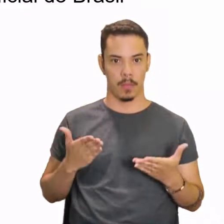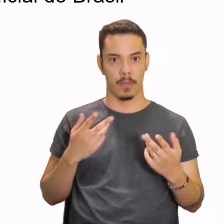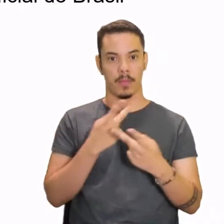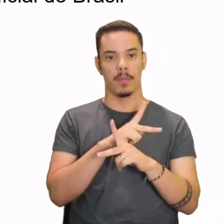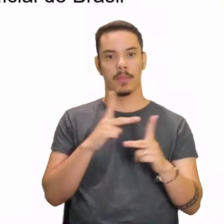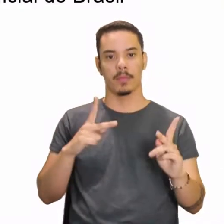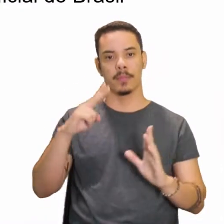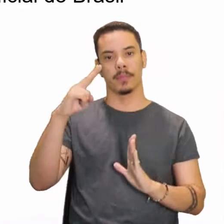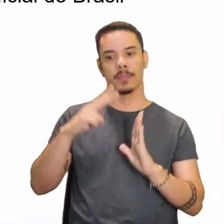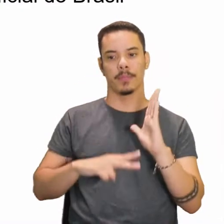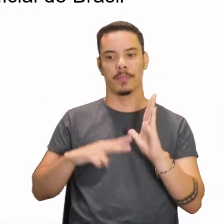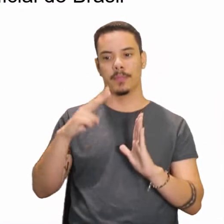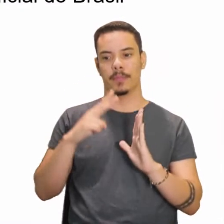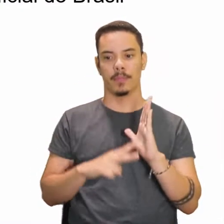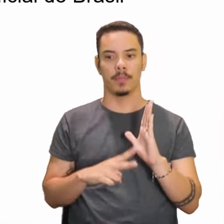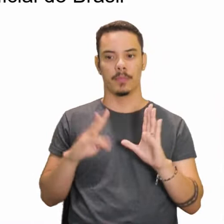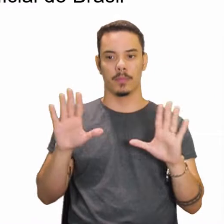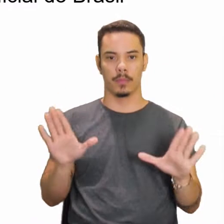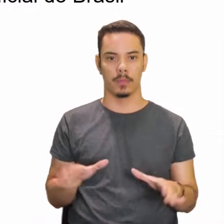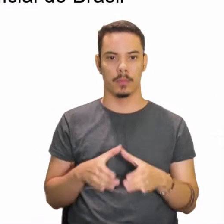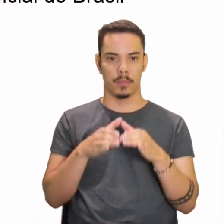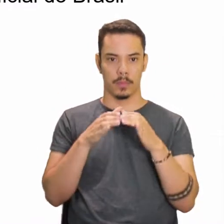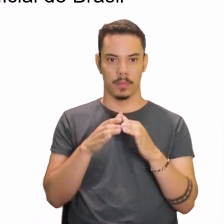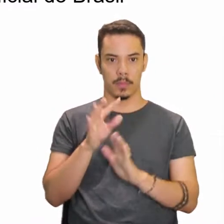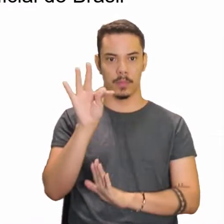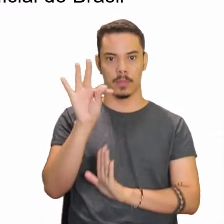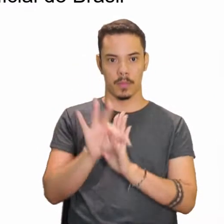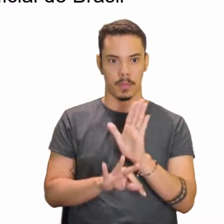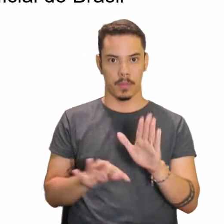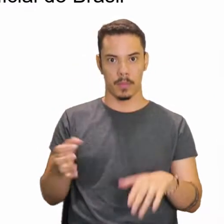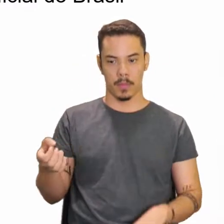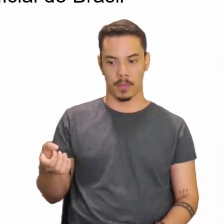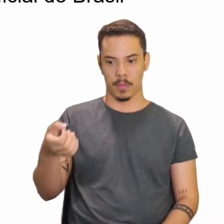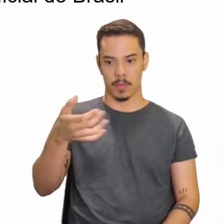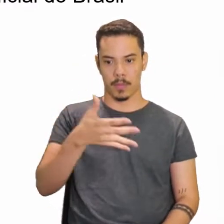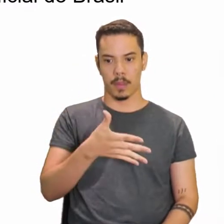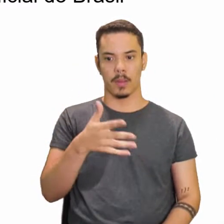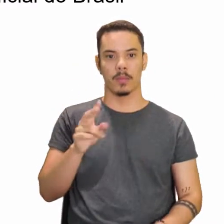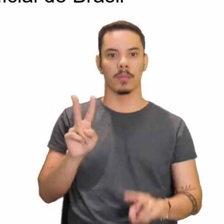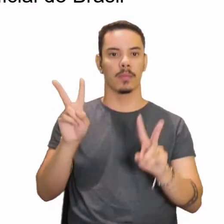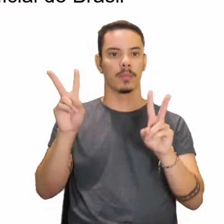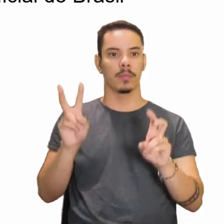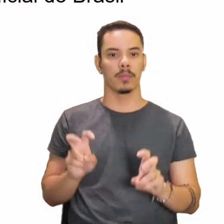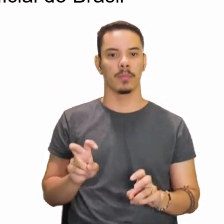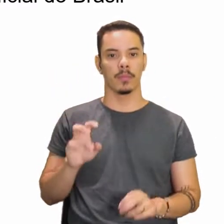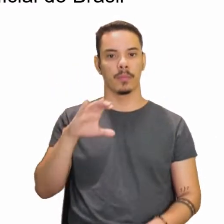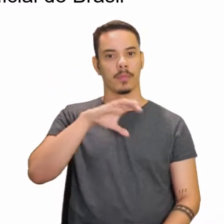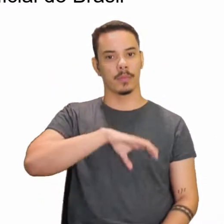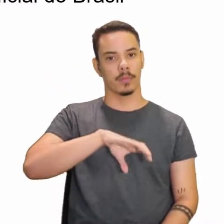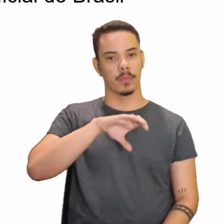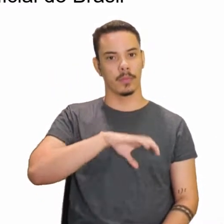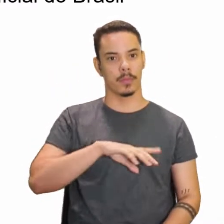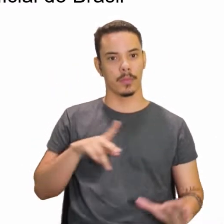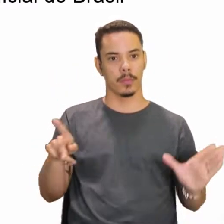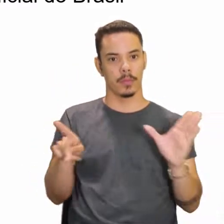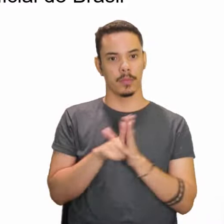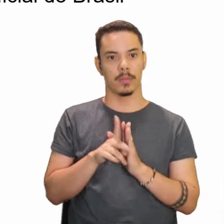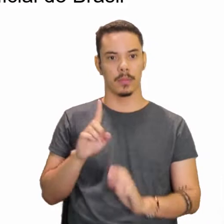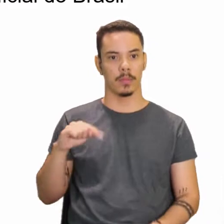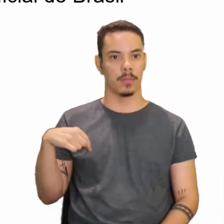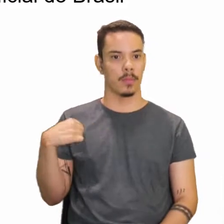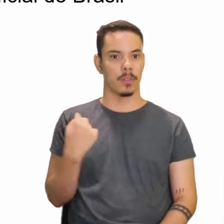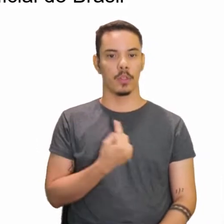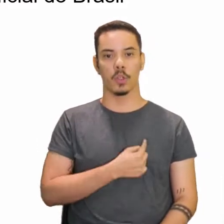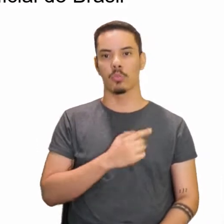nossa leitura coletiva, texto atual, o tema, o português da gente. Quais são